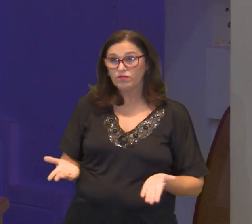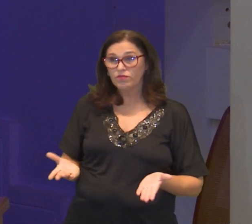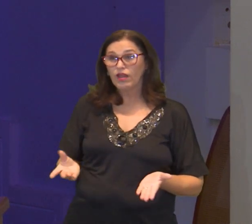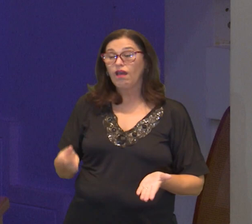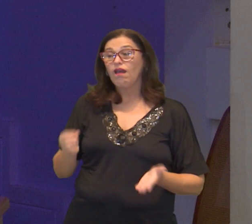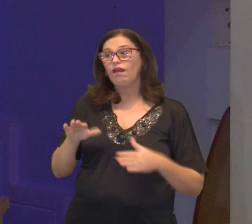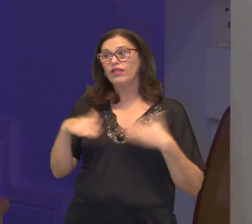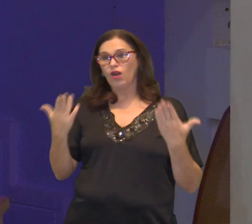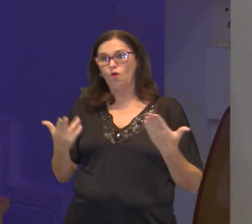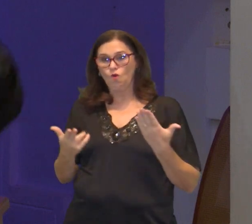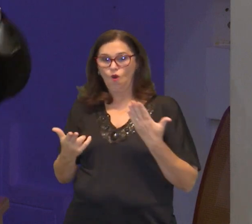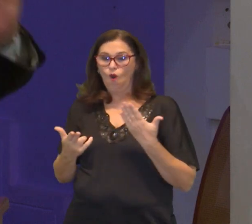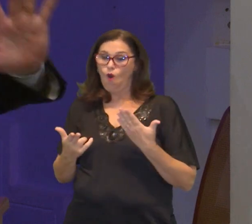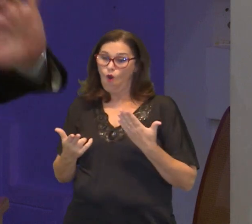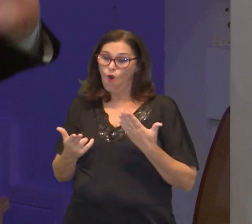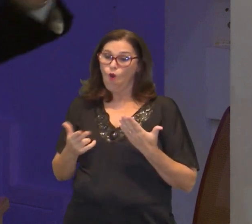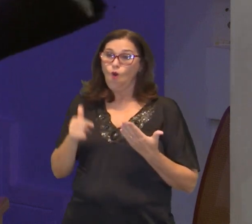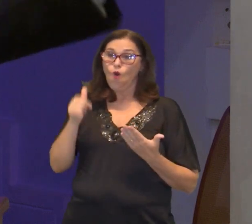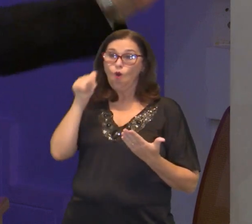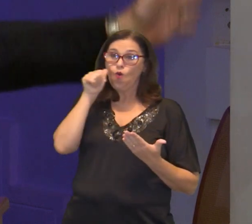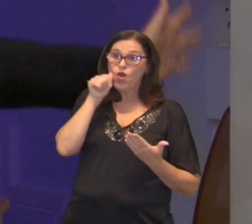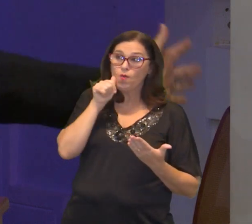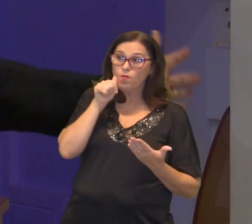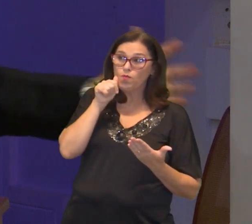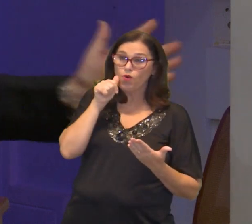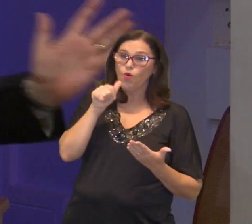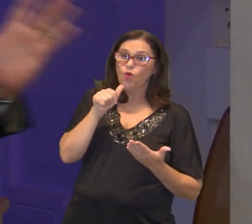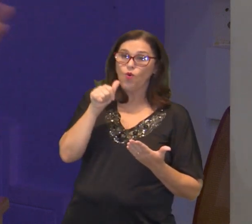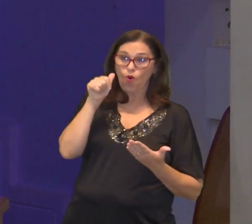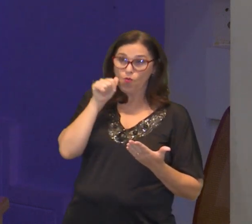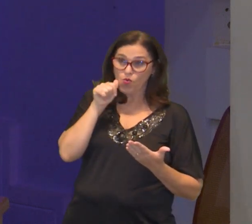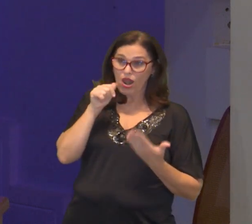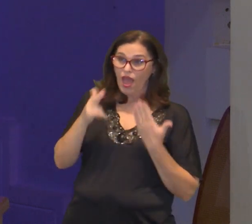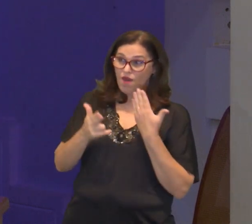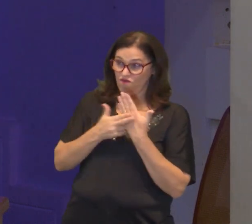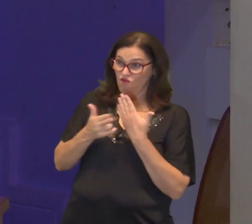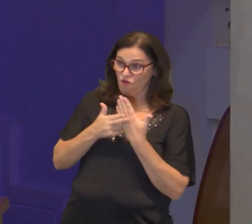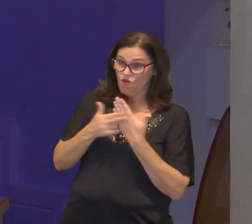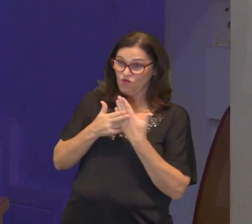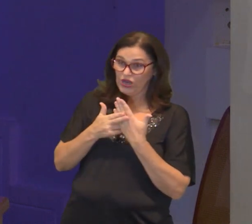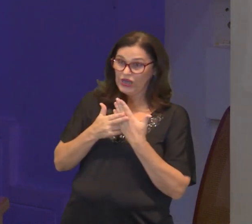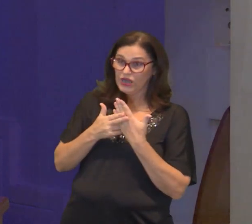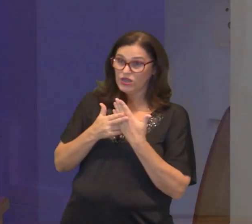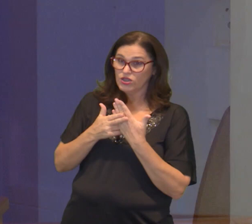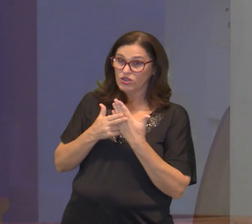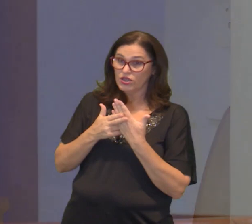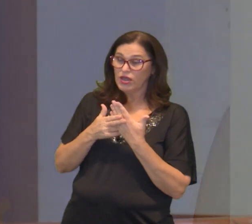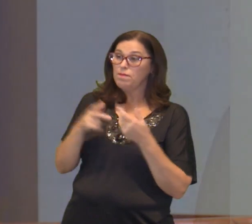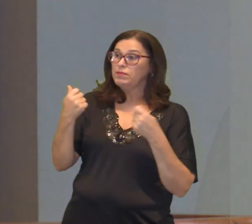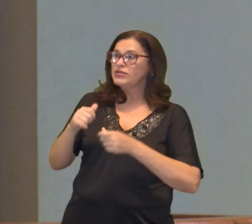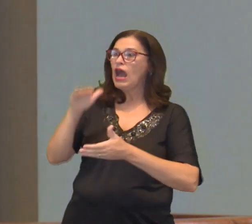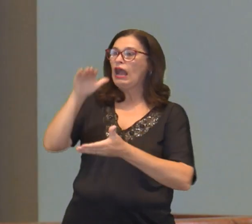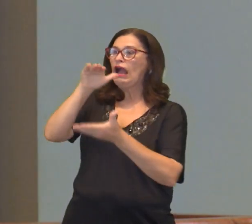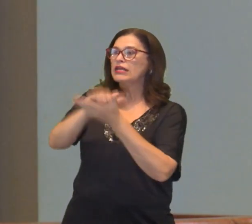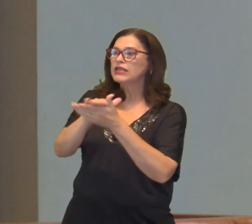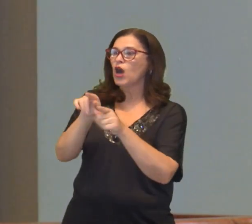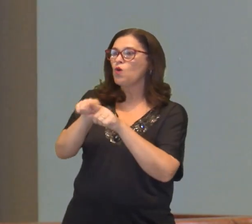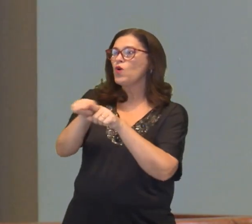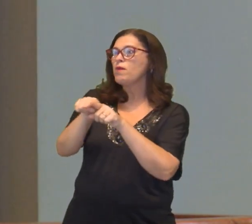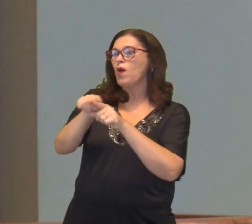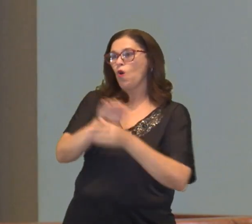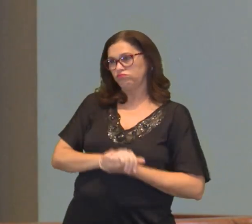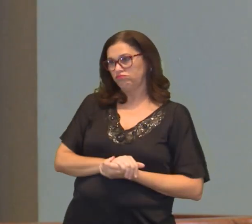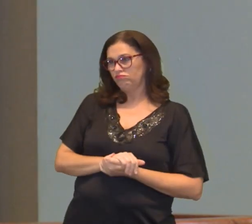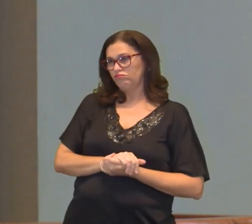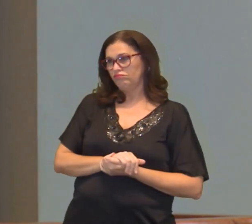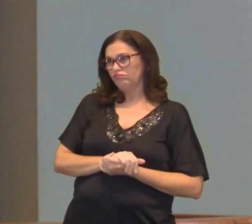viúva tivesse filhos e depois constituía a família dele. Mas ela agora teria filhos